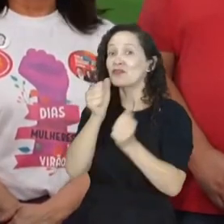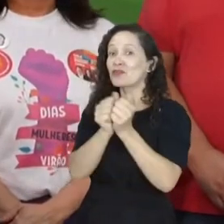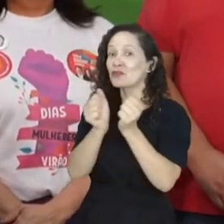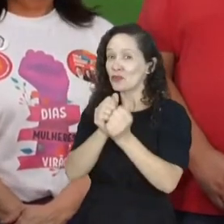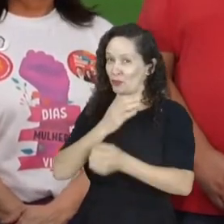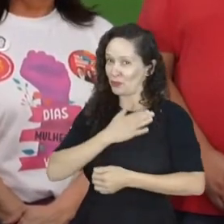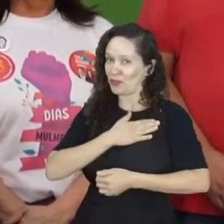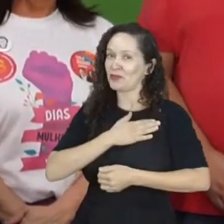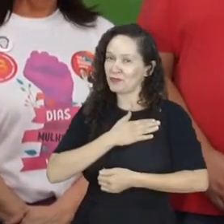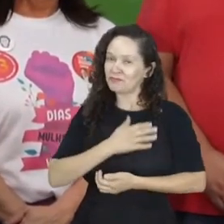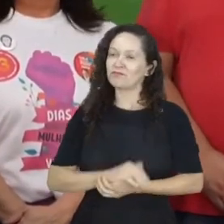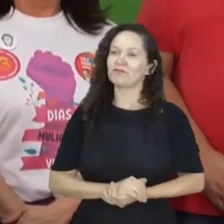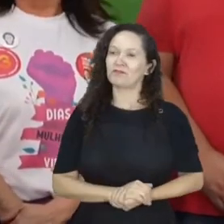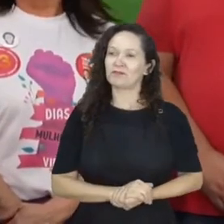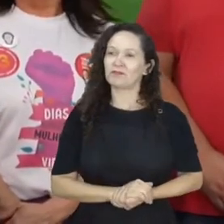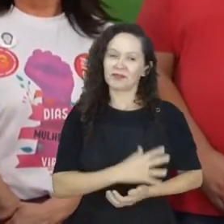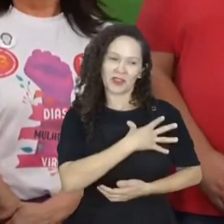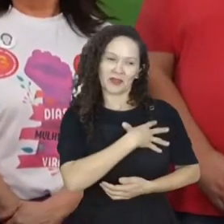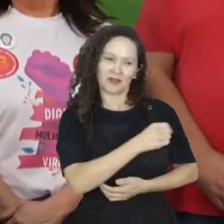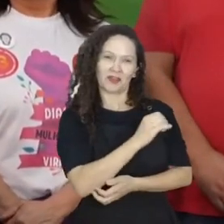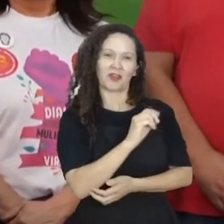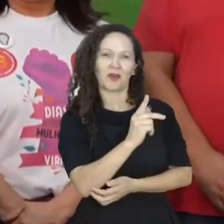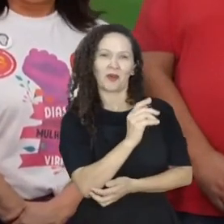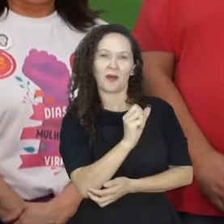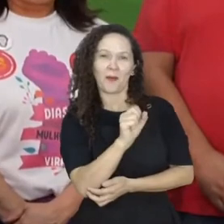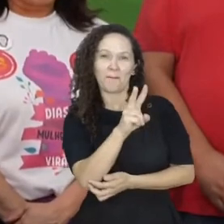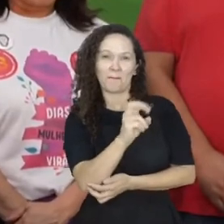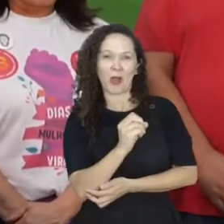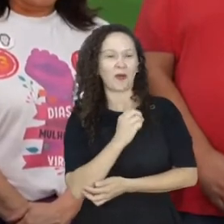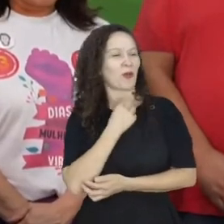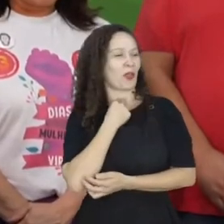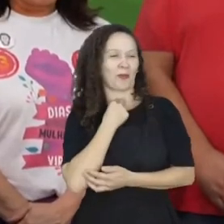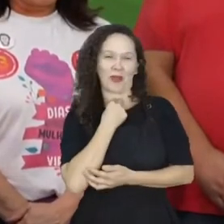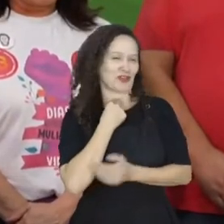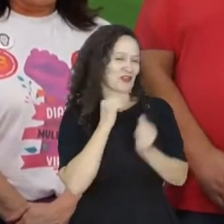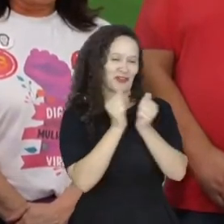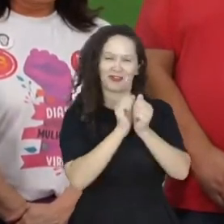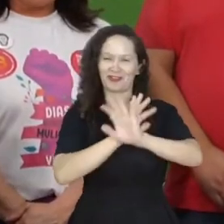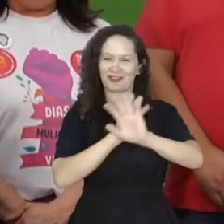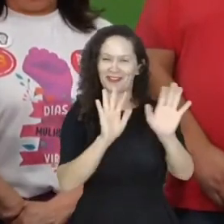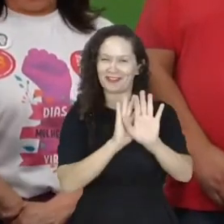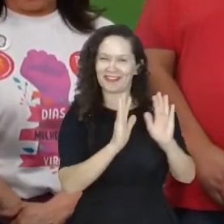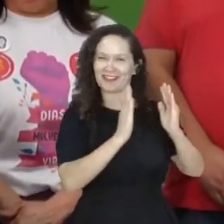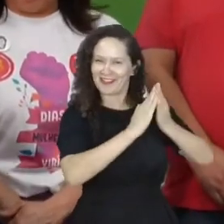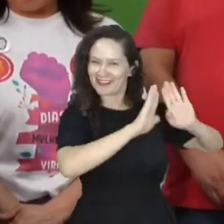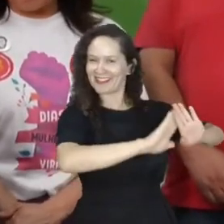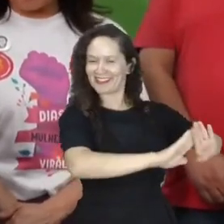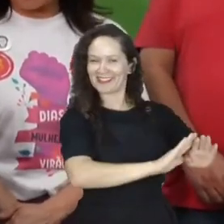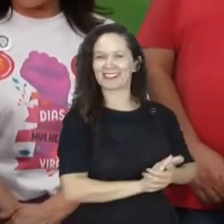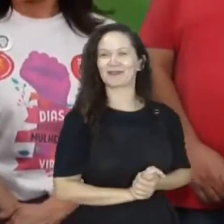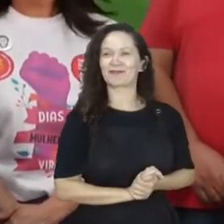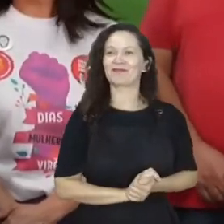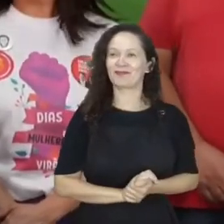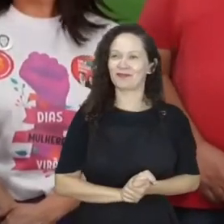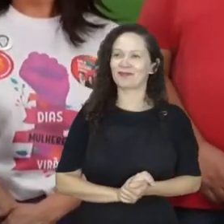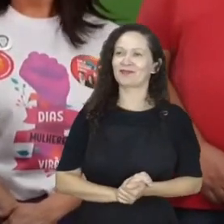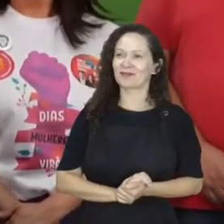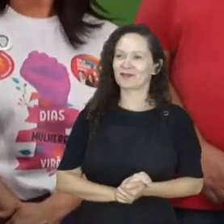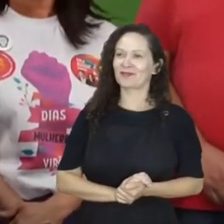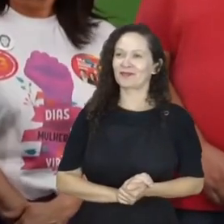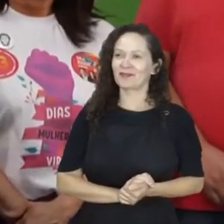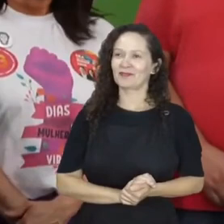sabe? E o filho, Paulo Henrique, preferiu não deixar ele descer comigo. O fato de me reunir com os economistas, ou